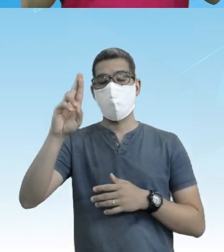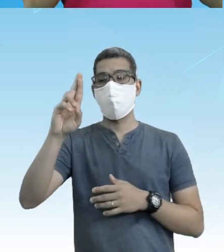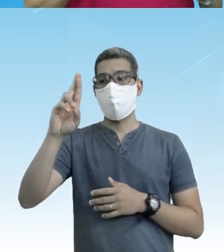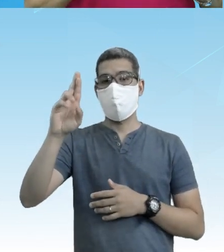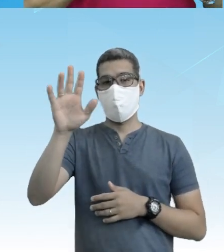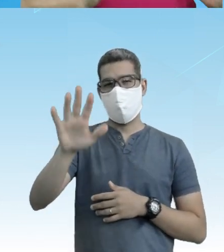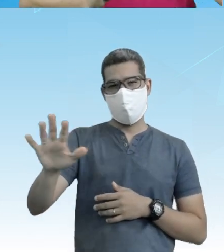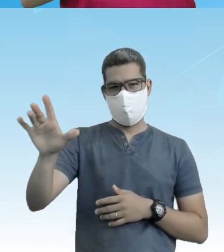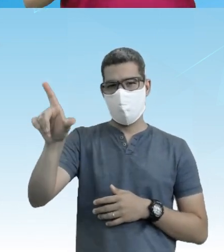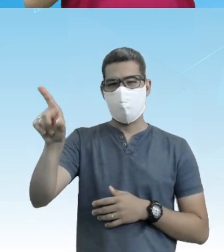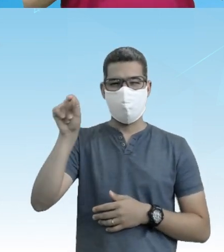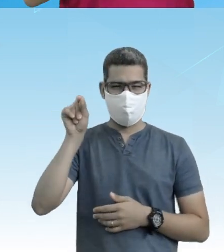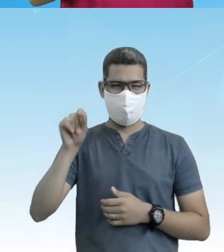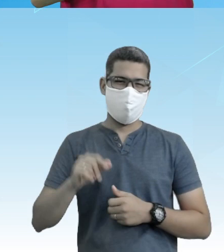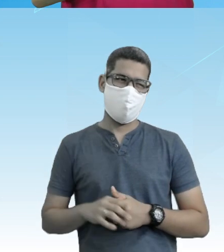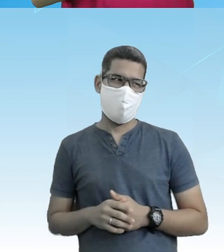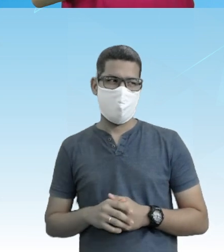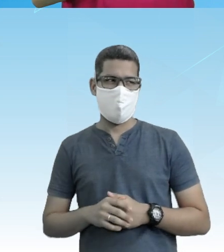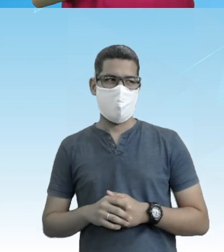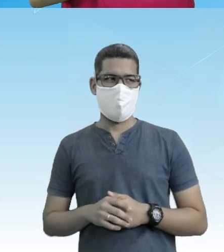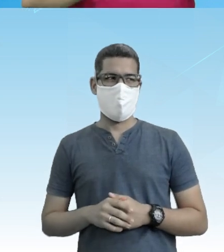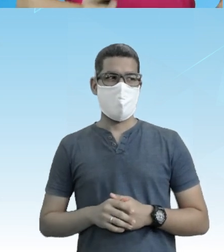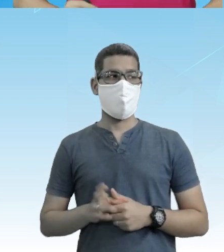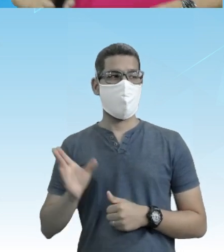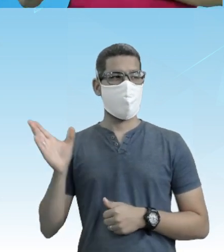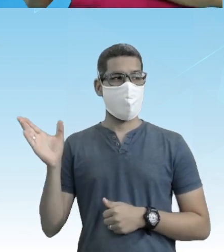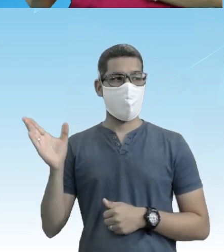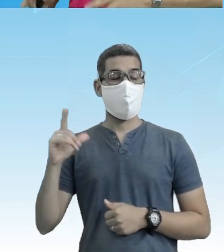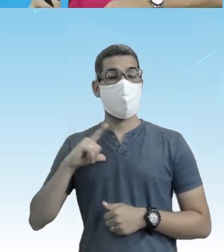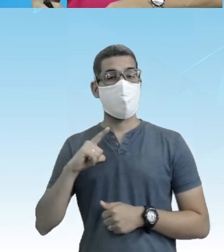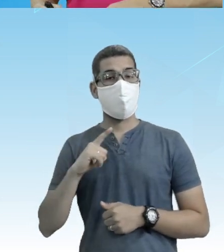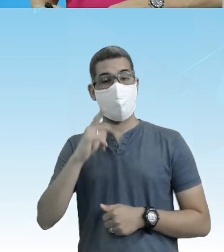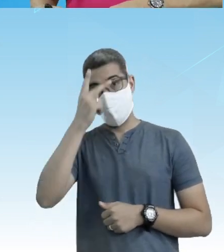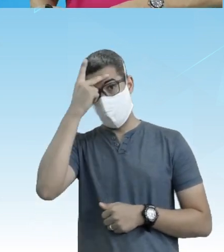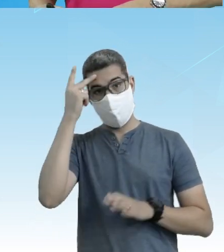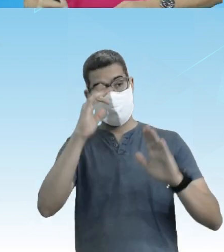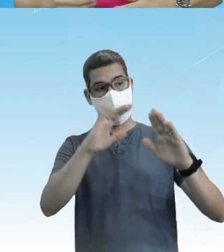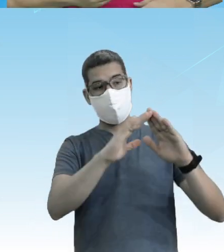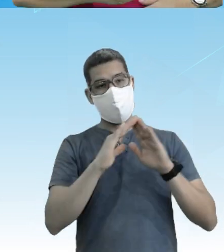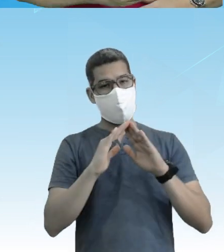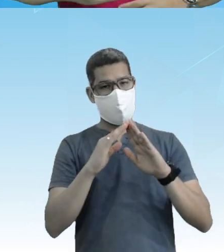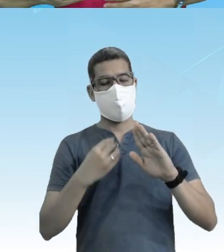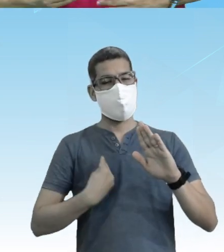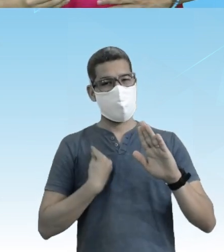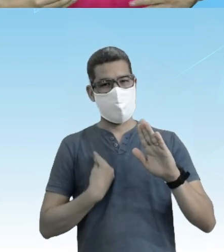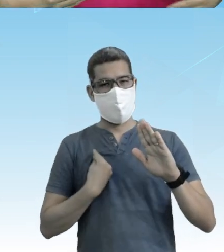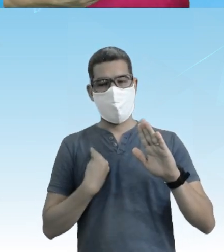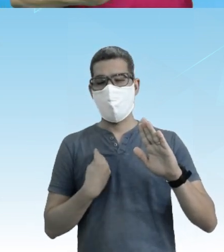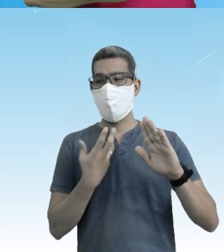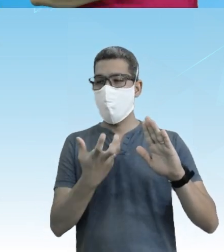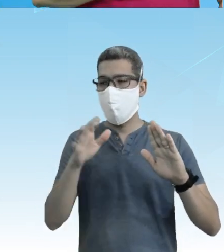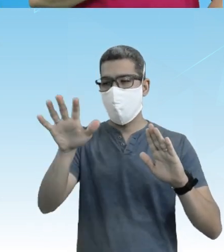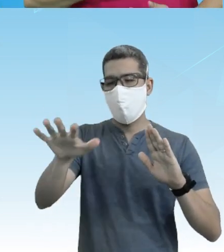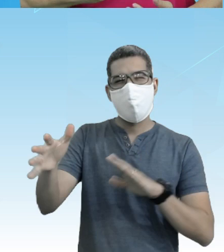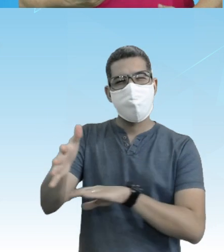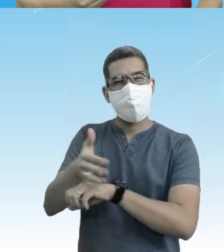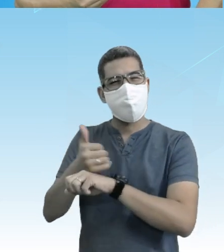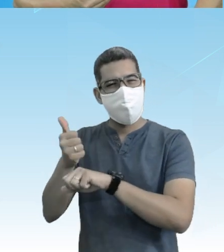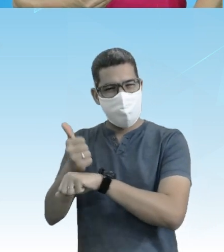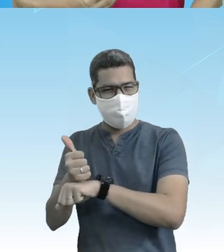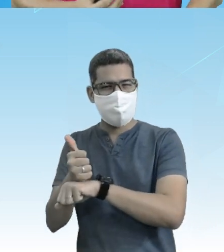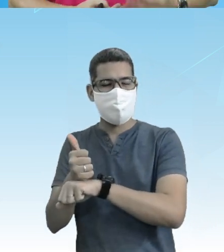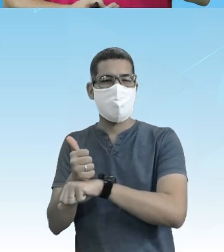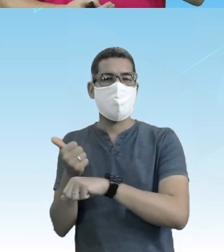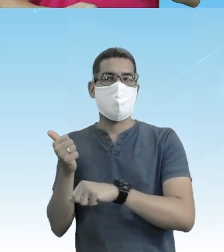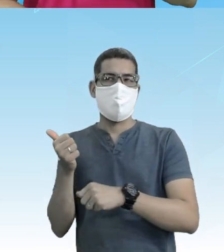Então vejam só, aqui nós temos a fala de um morador que está reivindicando o que é um lugar de lazer para os